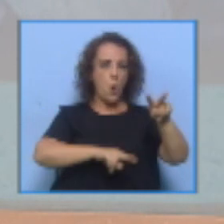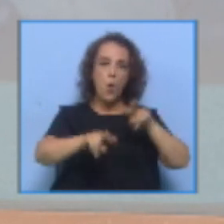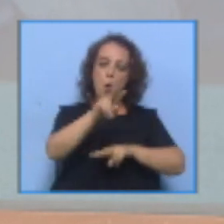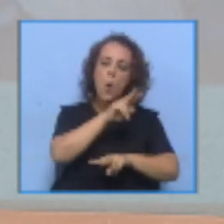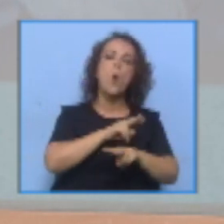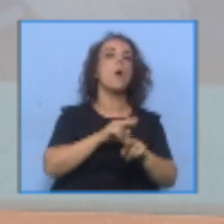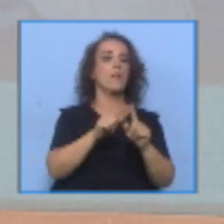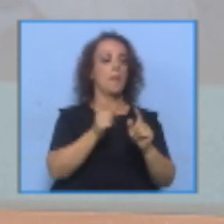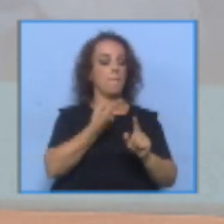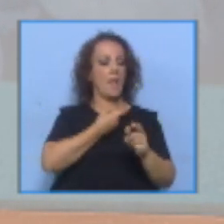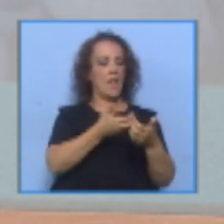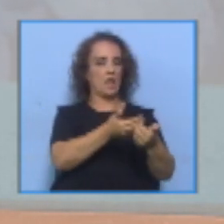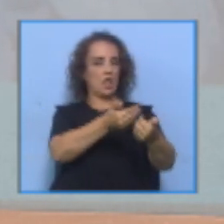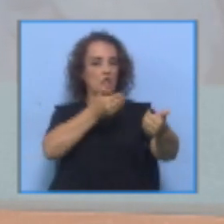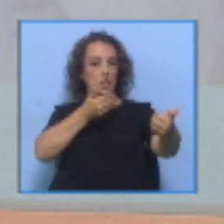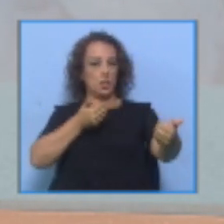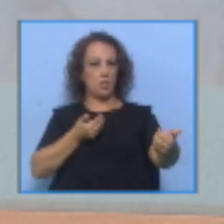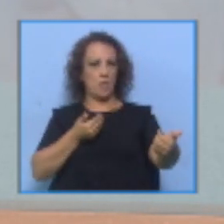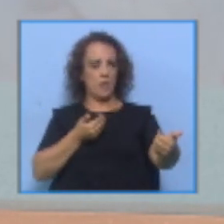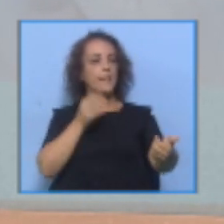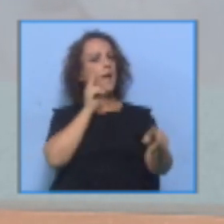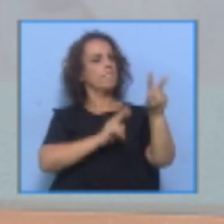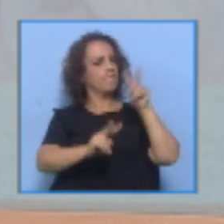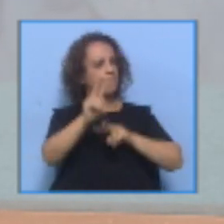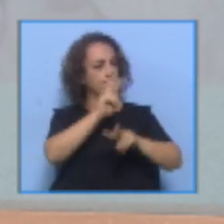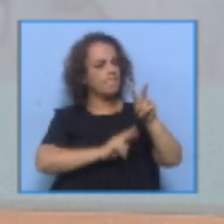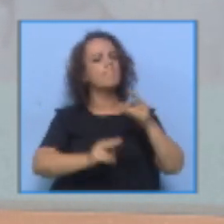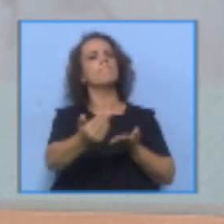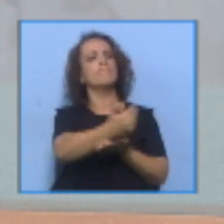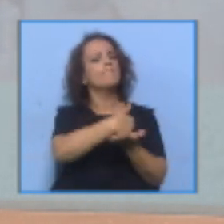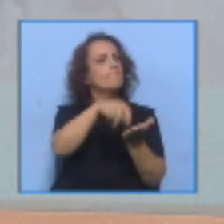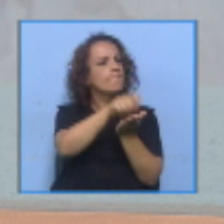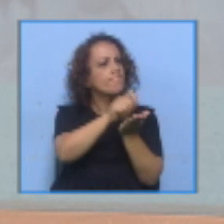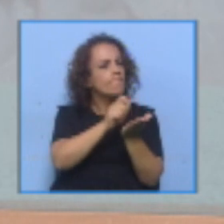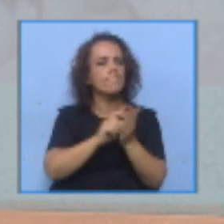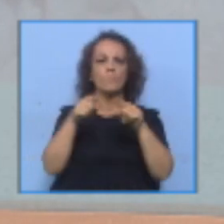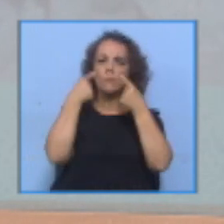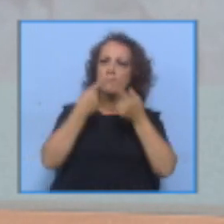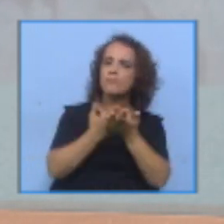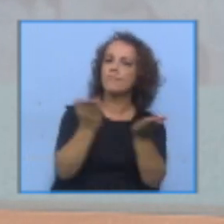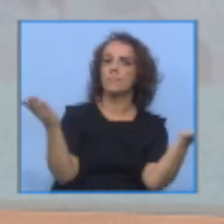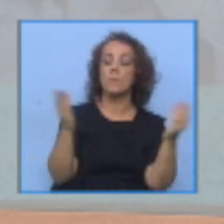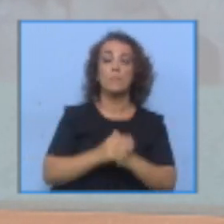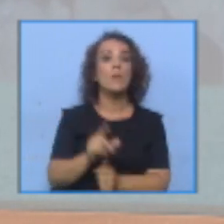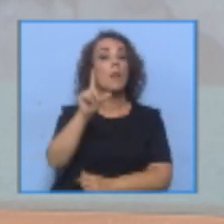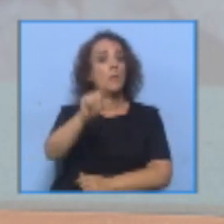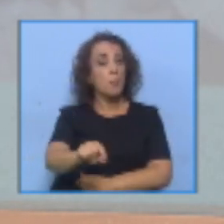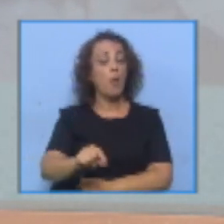que é distanciado, mas que é também analítico, enquanto que os próprios partidos